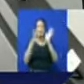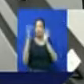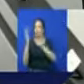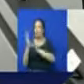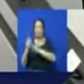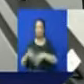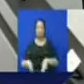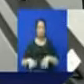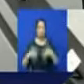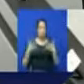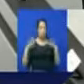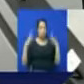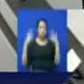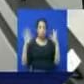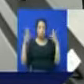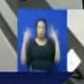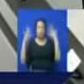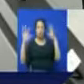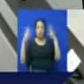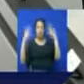celebrai.